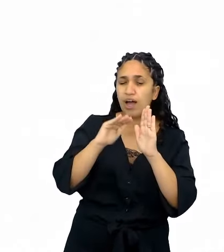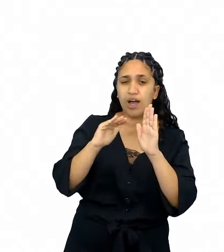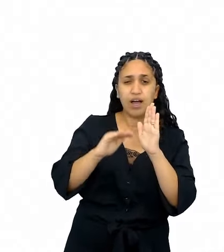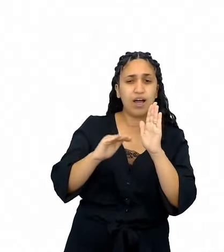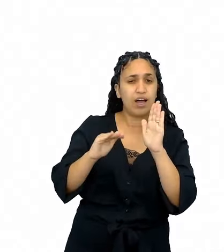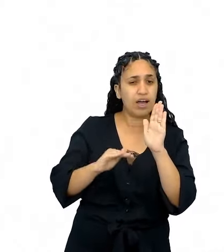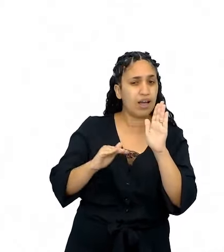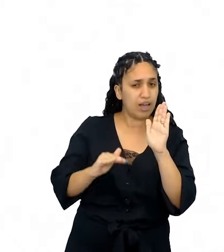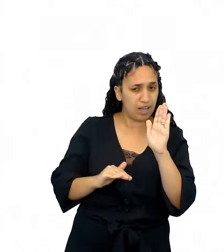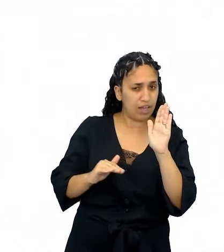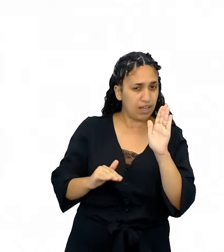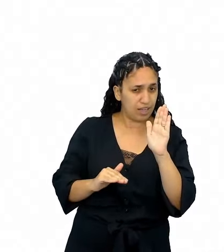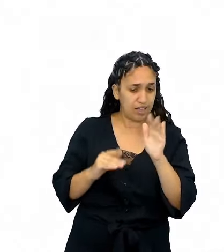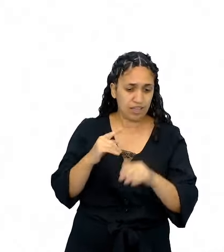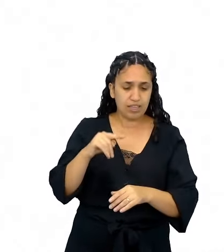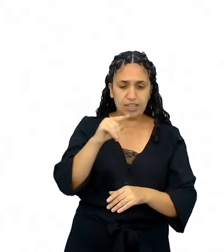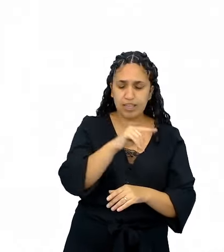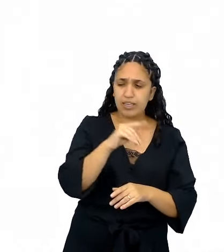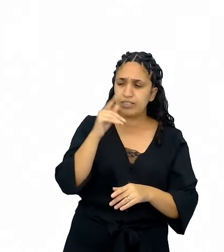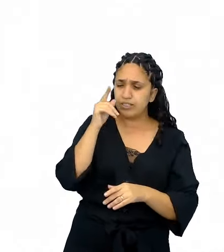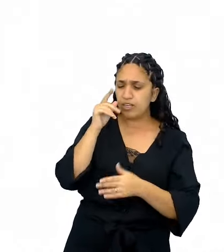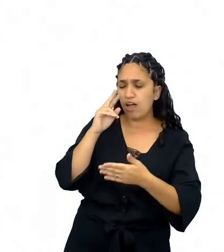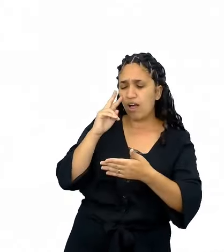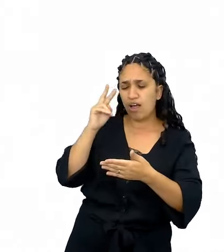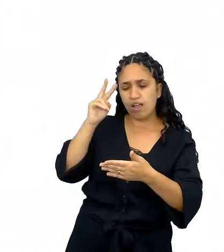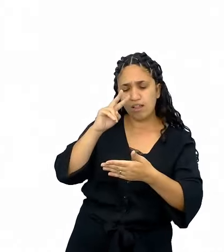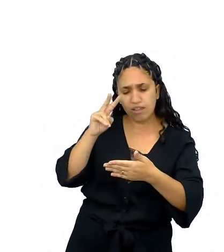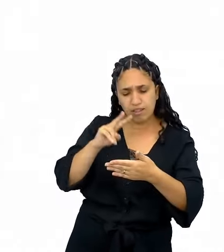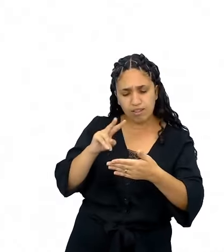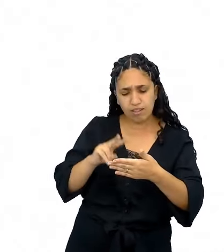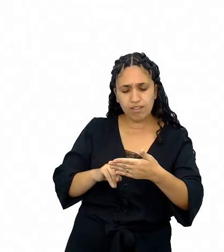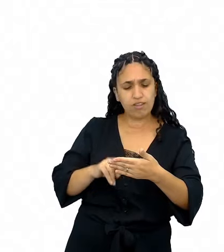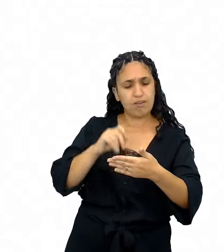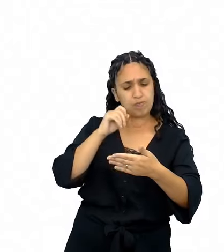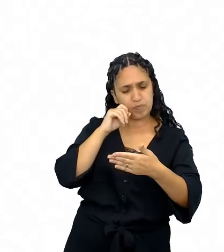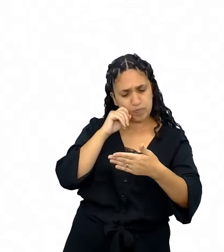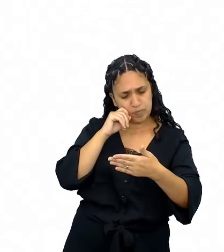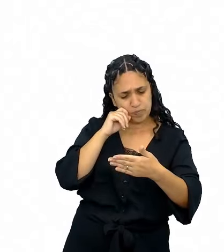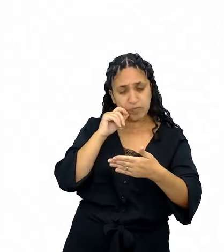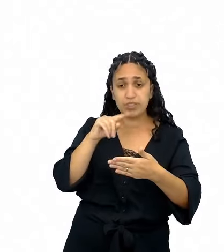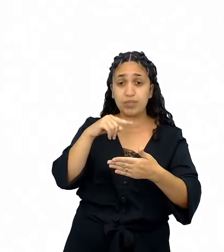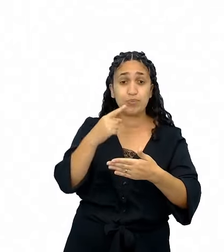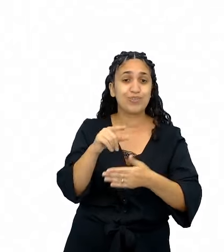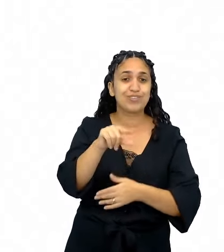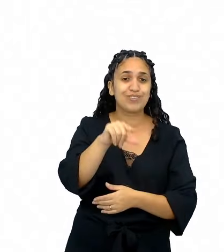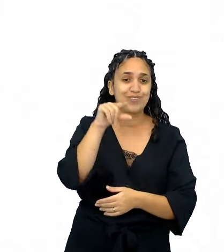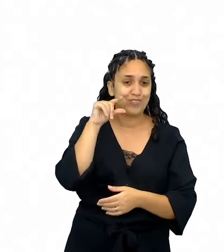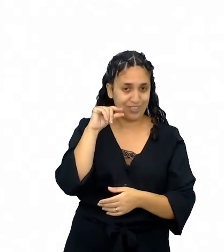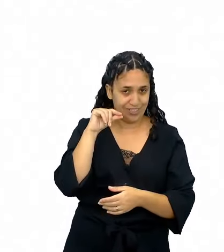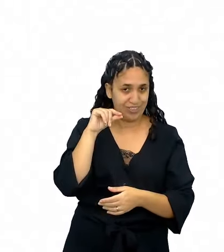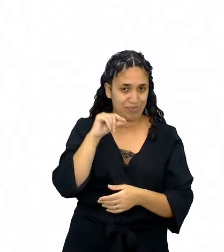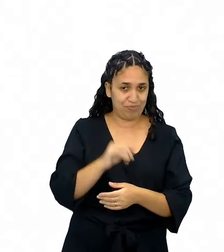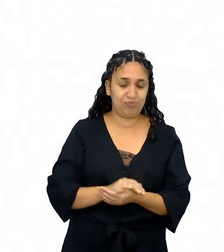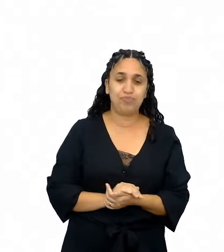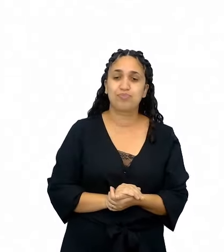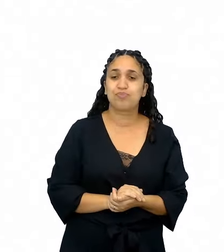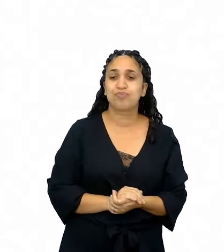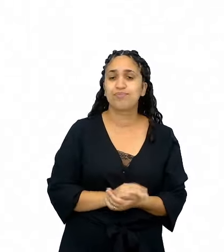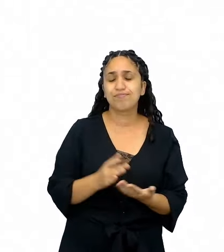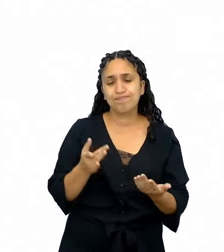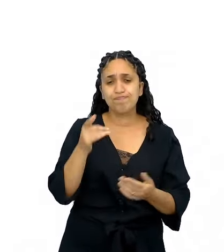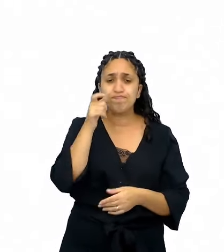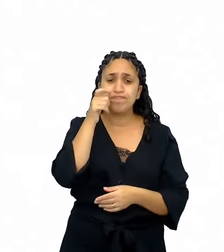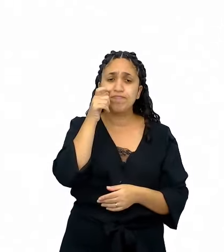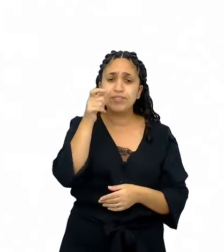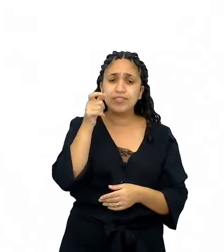escolheram. Por isso, achei interessante trazer a imagem, né, das 2 diretrizes, tal como elas